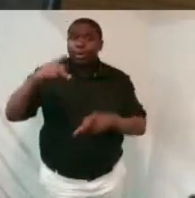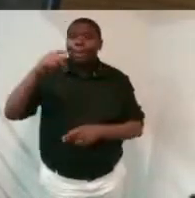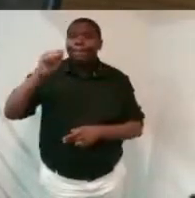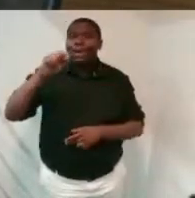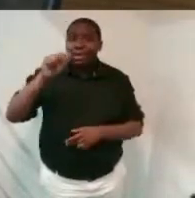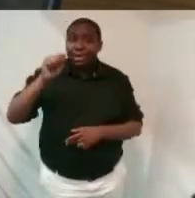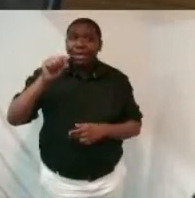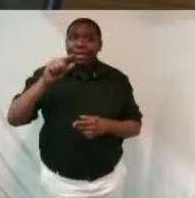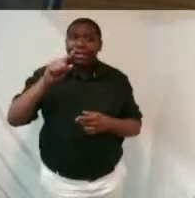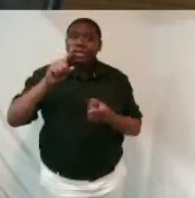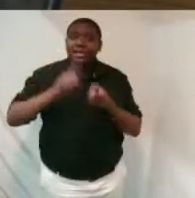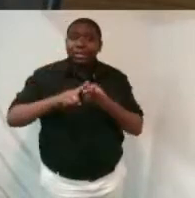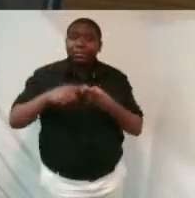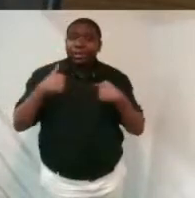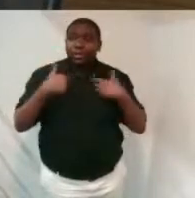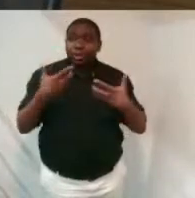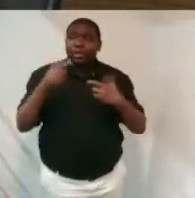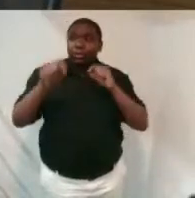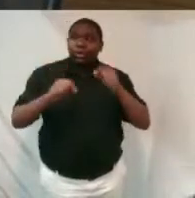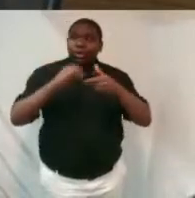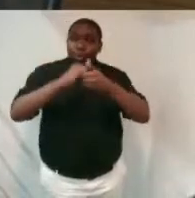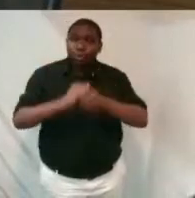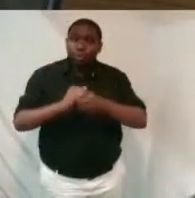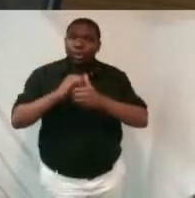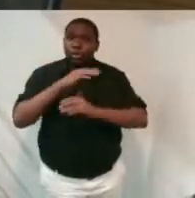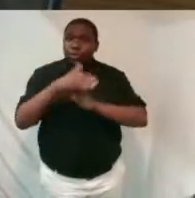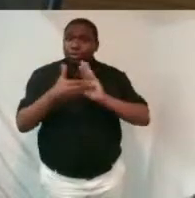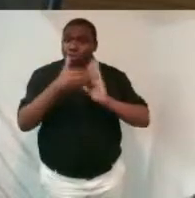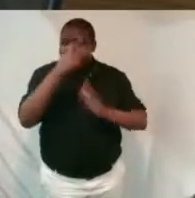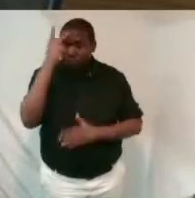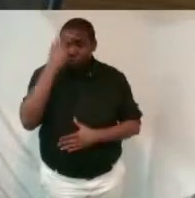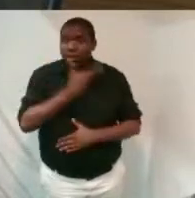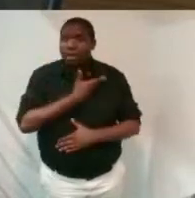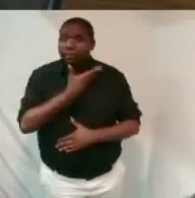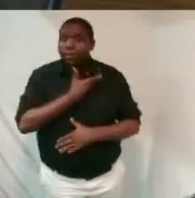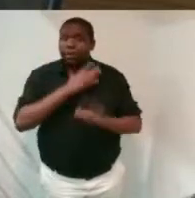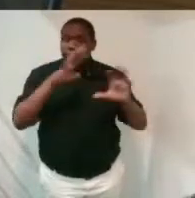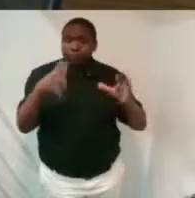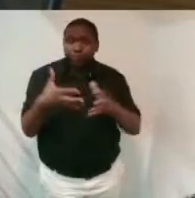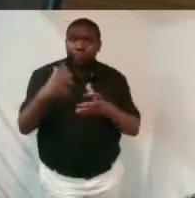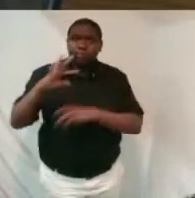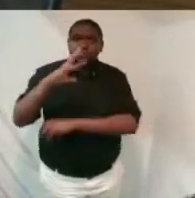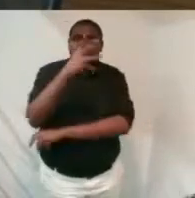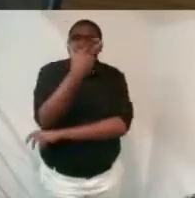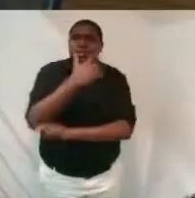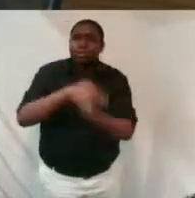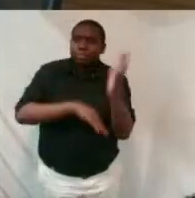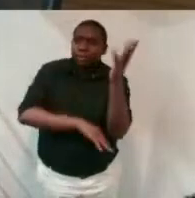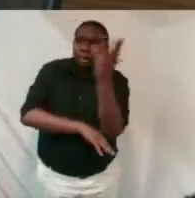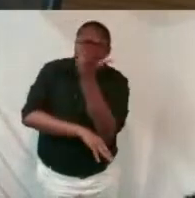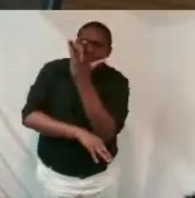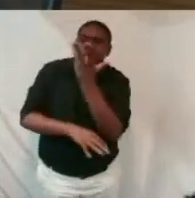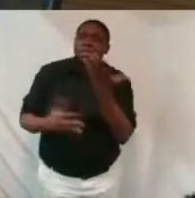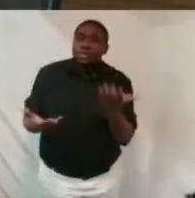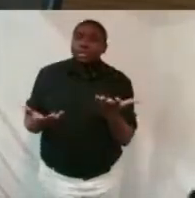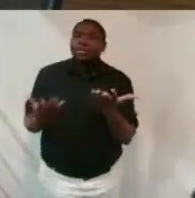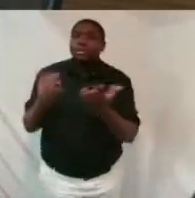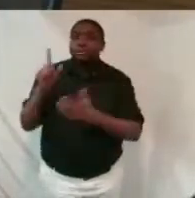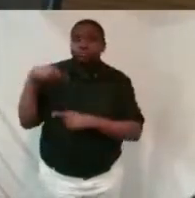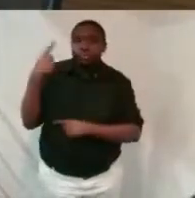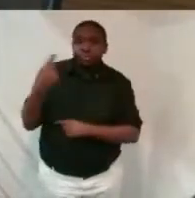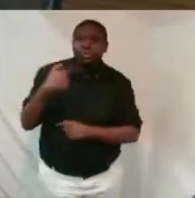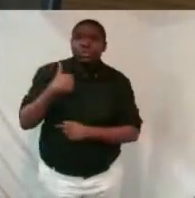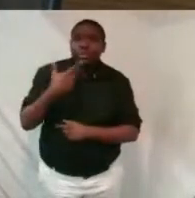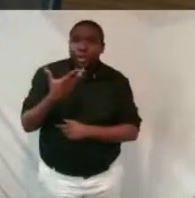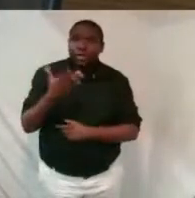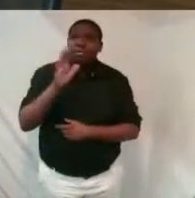os meus colegas de comissão, que estão aqui, da Comissão do Meio Ambiente. Mais tarde,